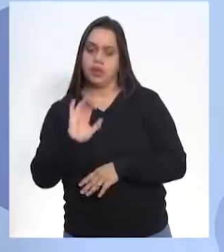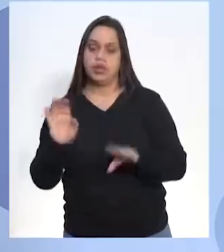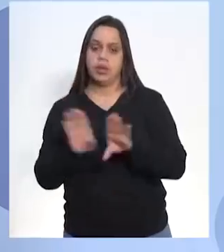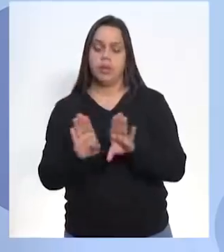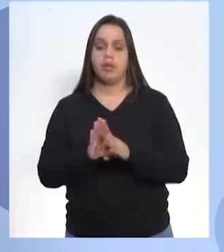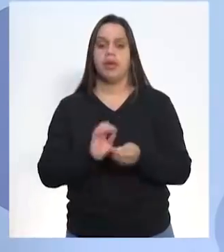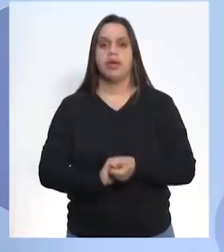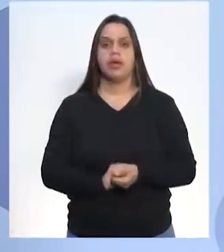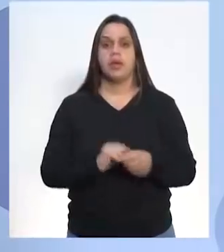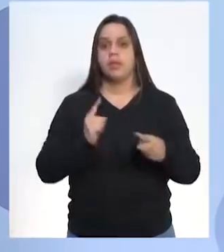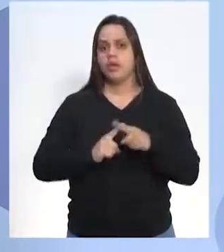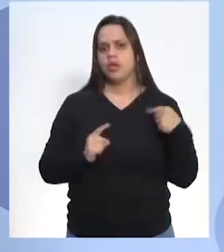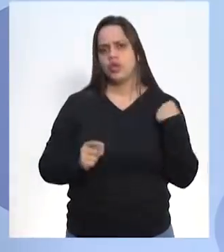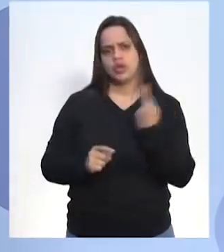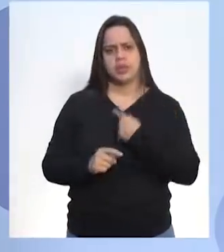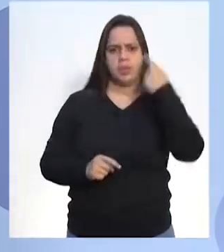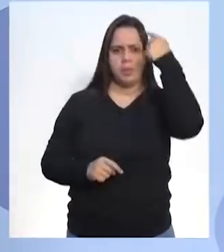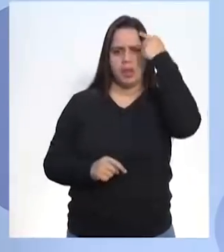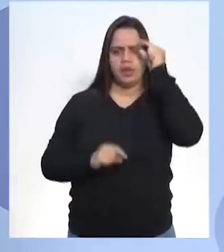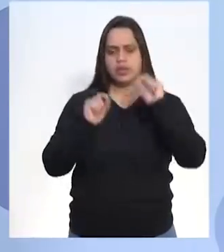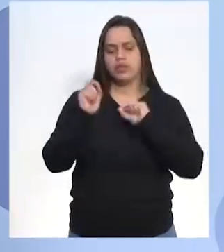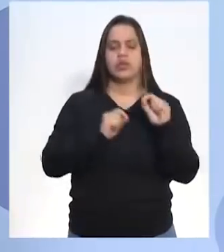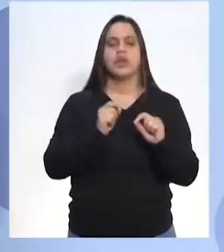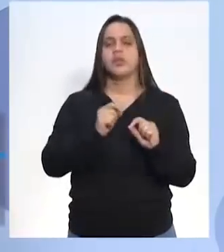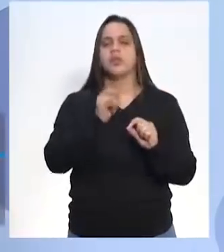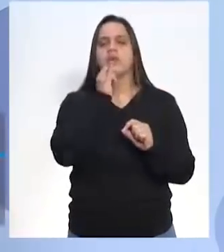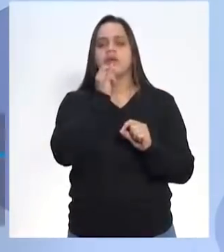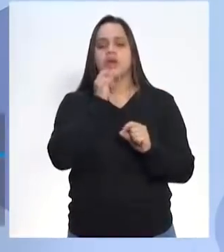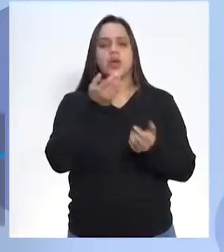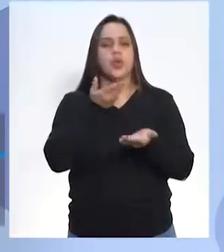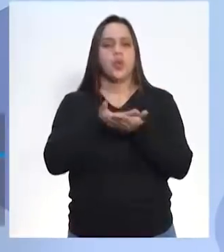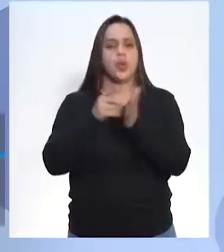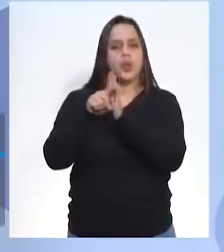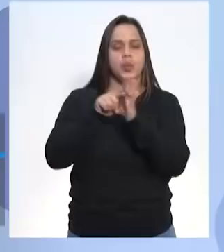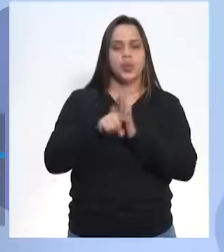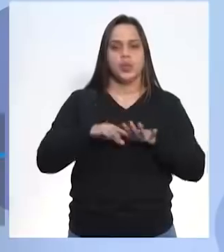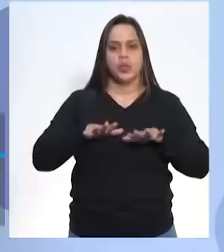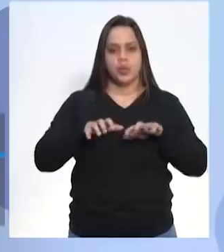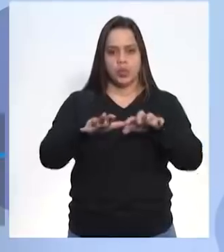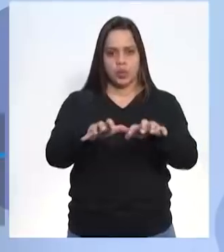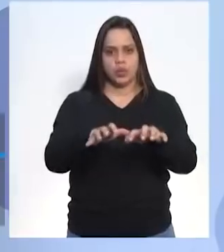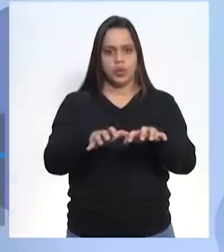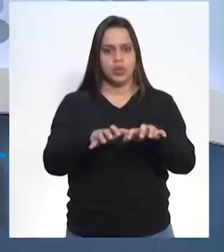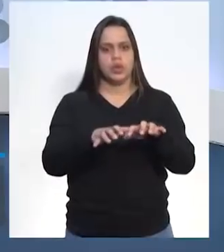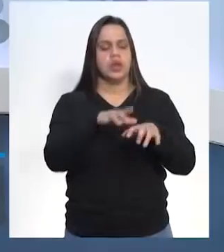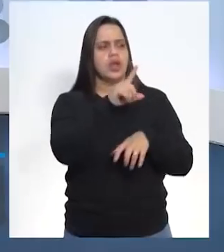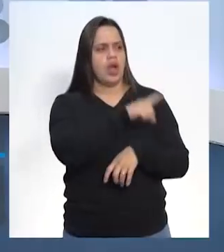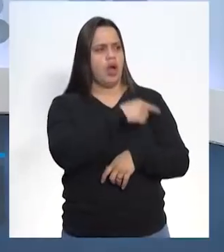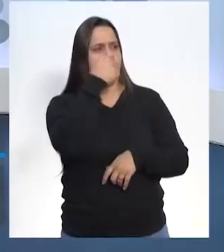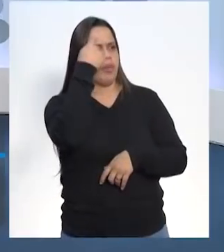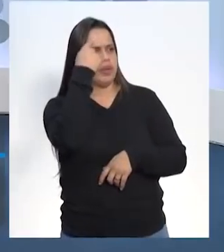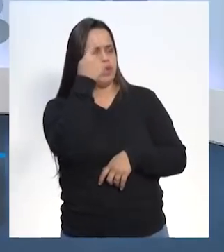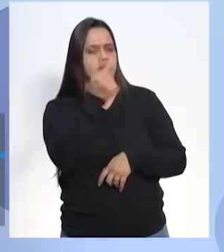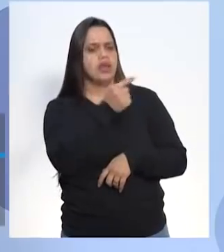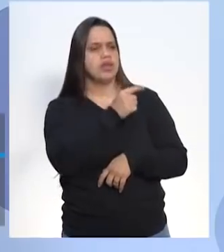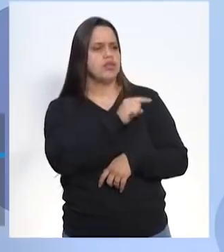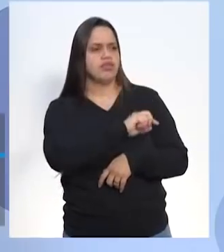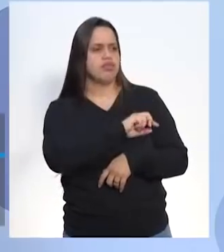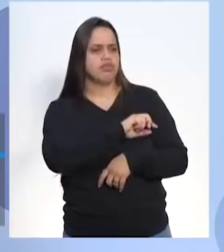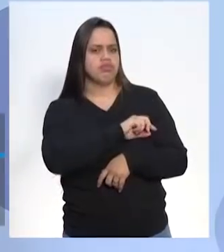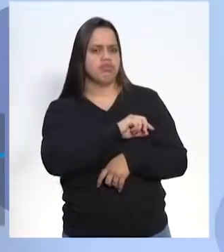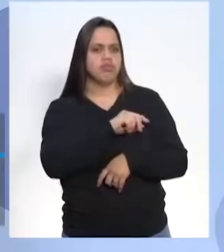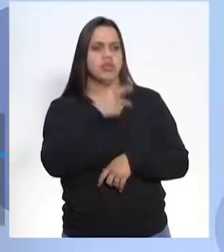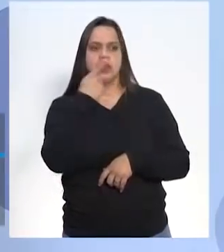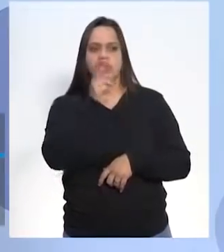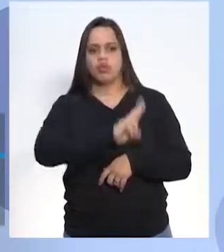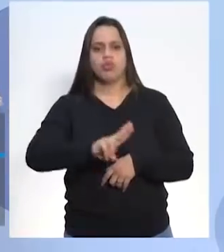quando a gente pensa num estudo de uma epidemia ou de uma determinada... Vou além. Pensando na ciência, não vou nem pegar... não